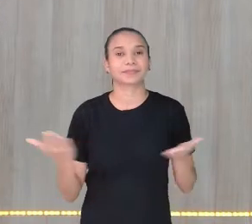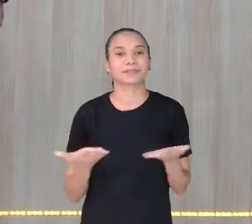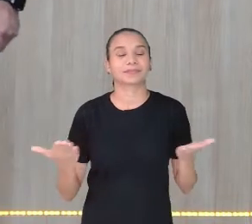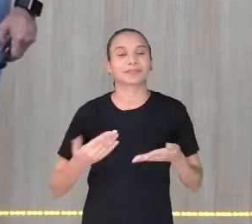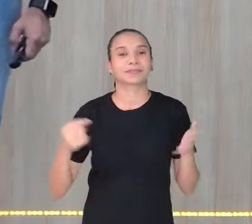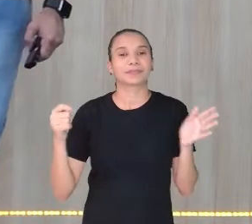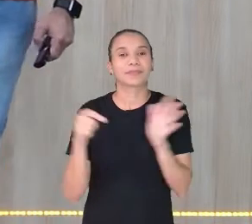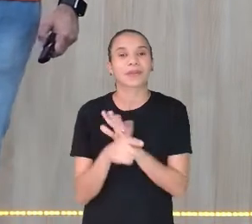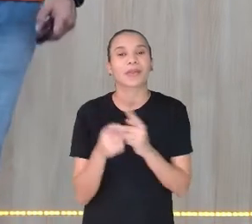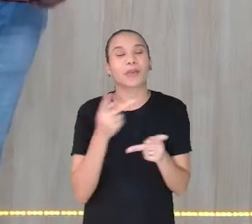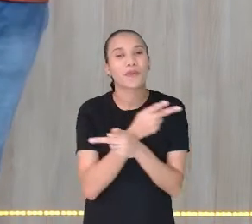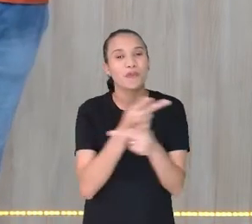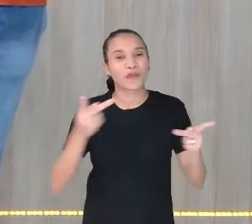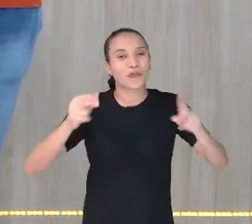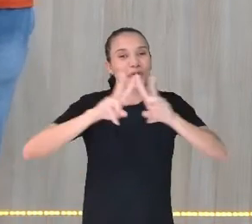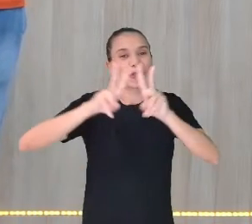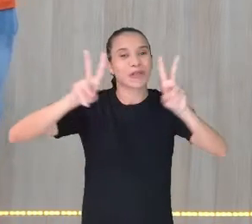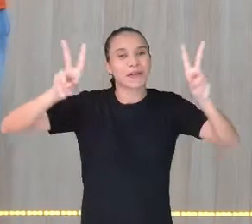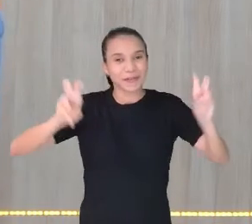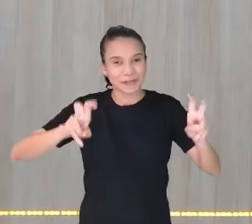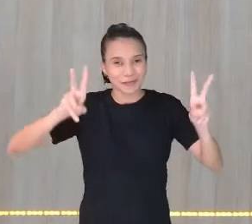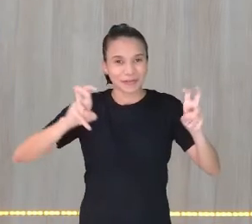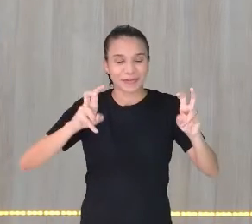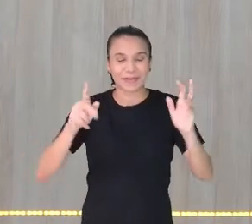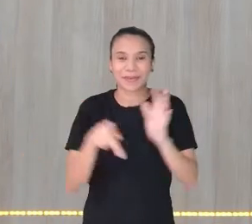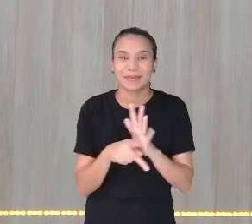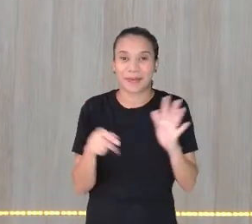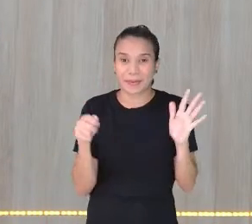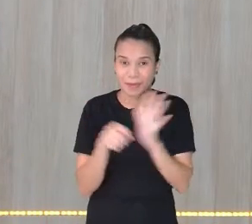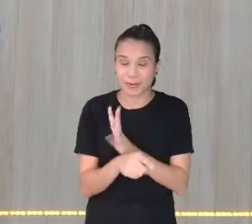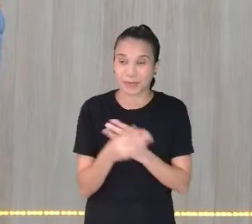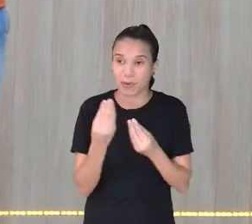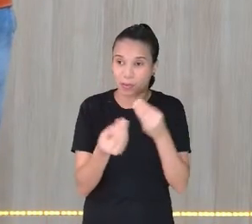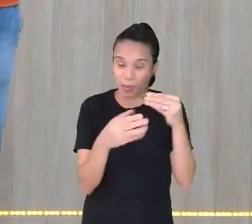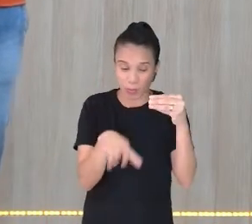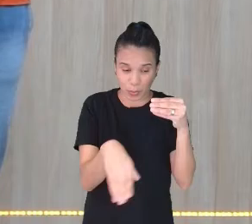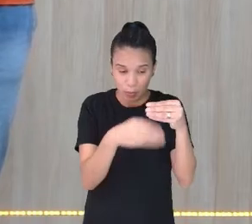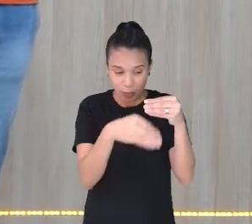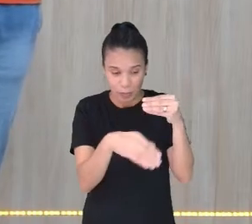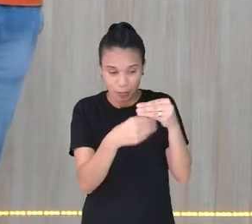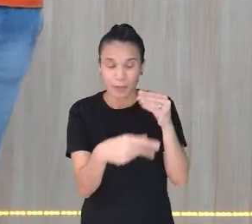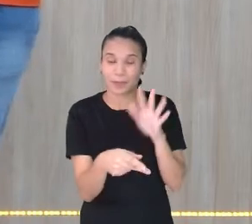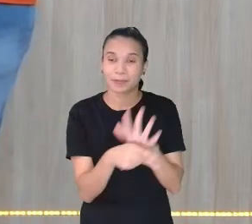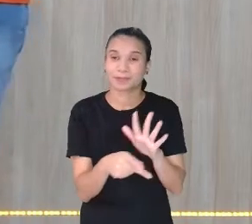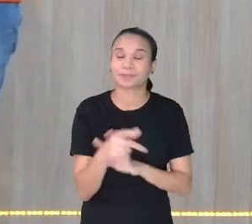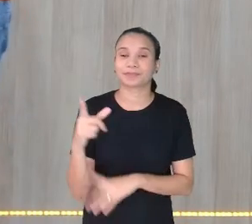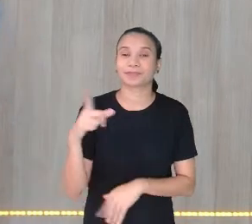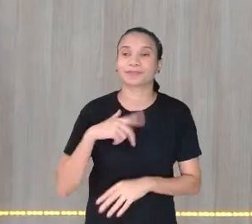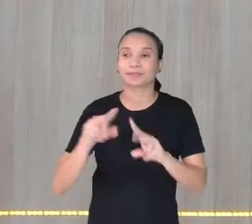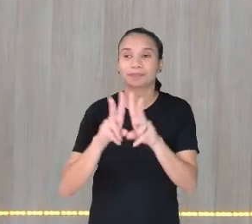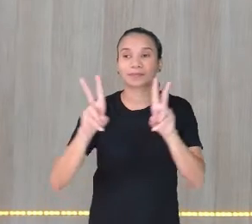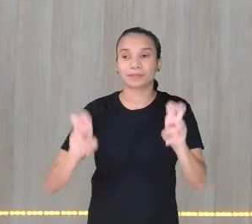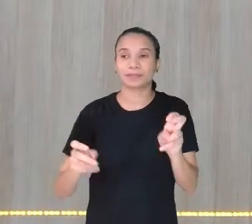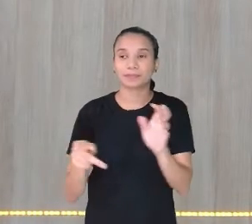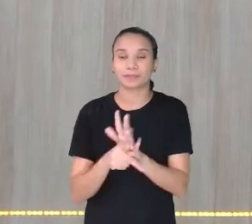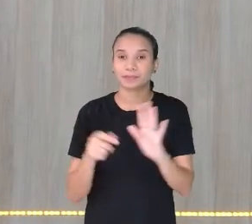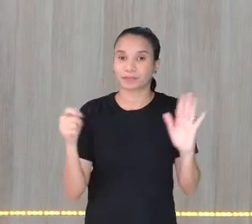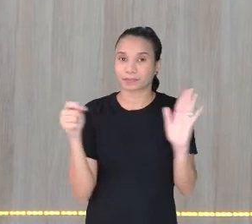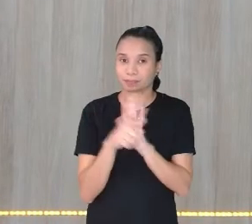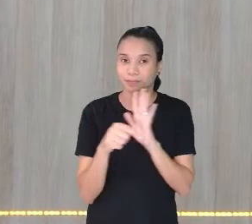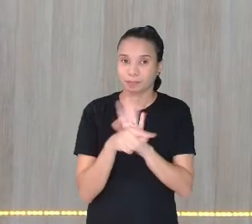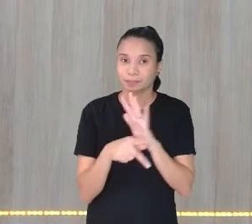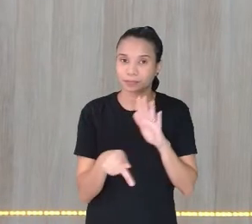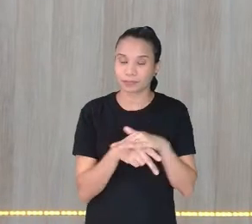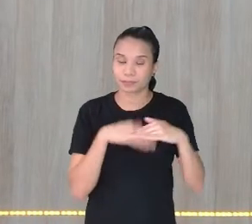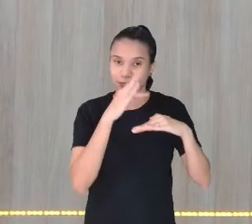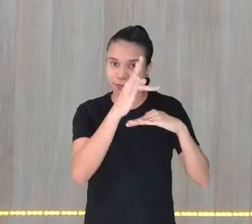quero falar para você a respeito da questão do complementar em relação a essas questões de